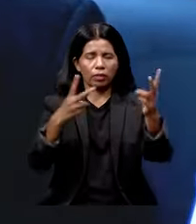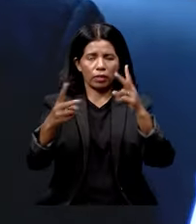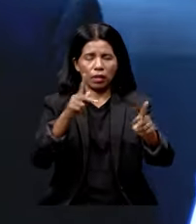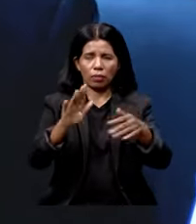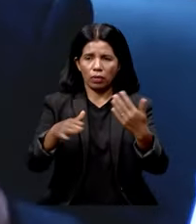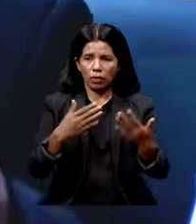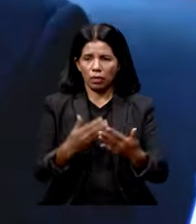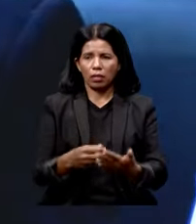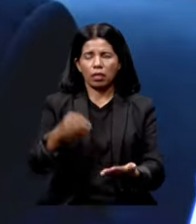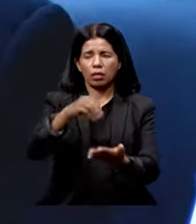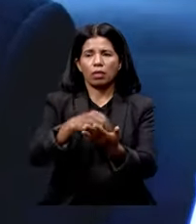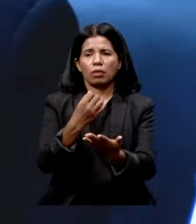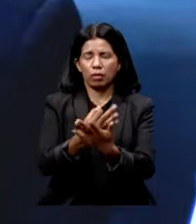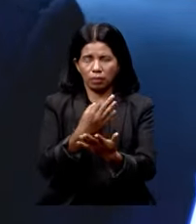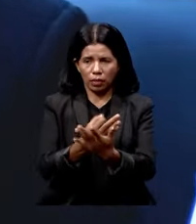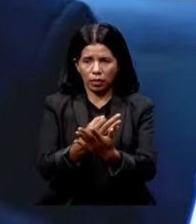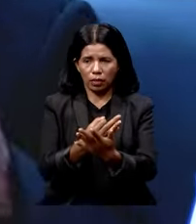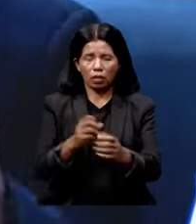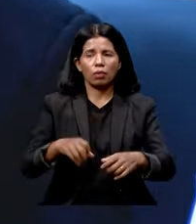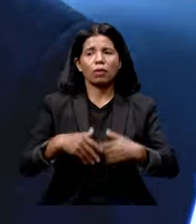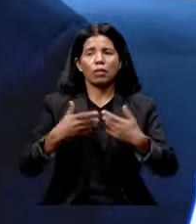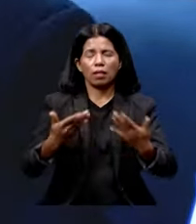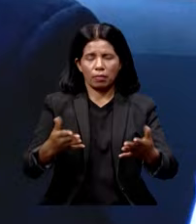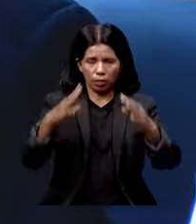sira agora tal orçamento de bem para o insa presidente mos